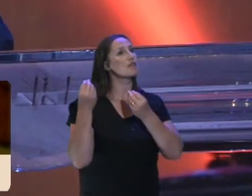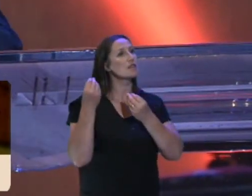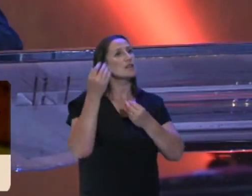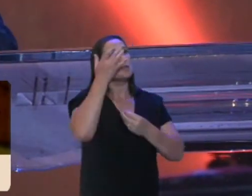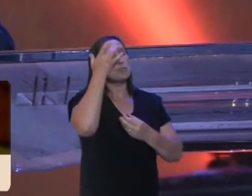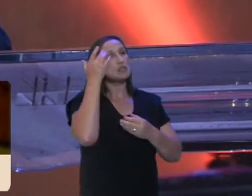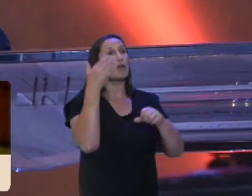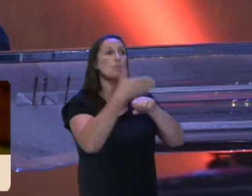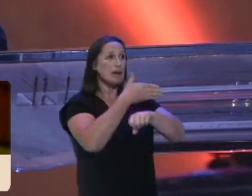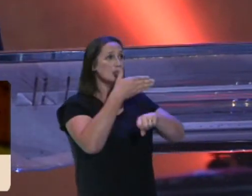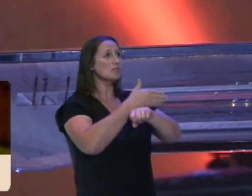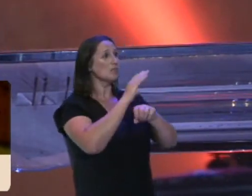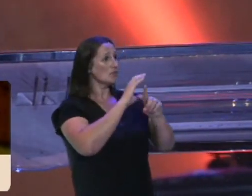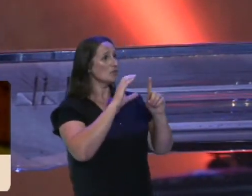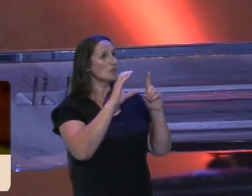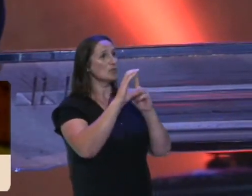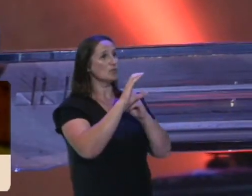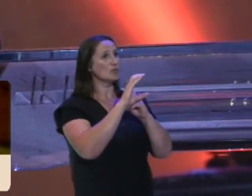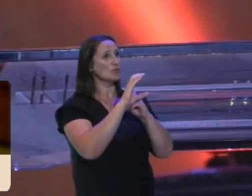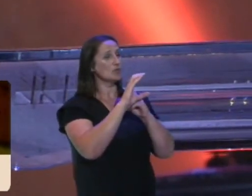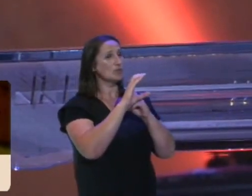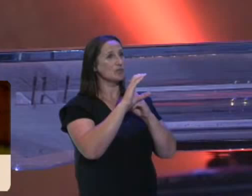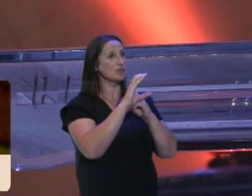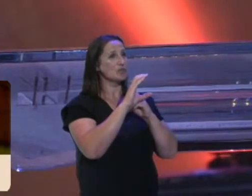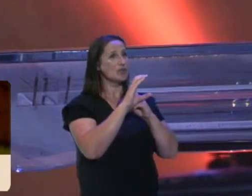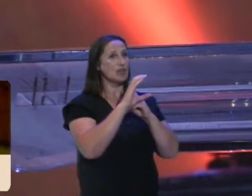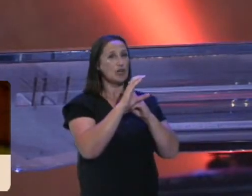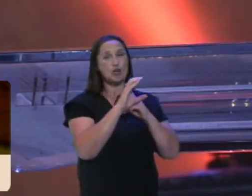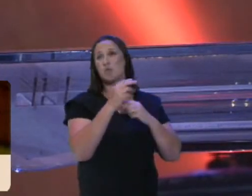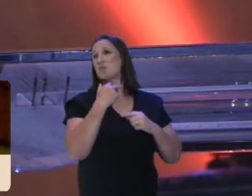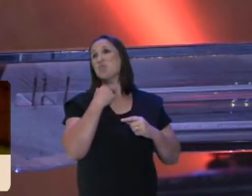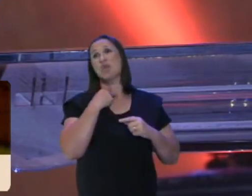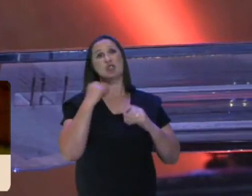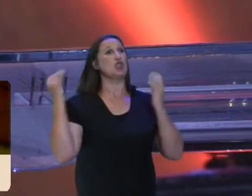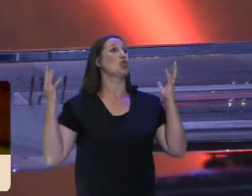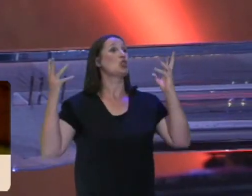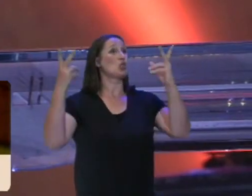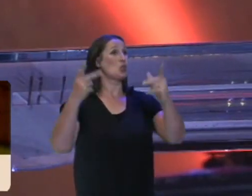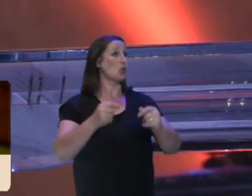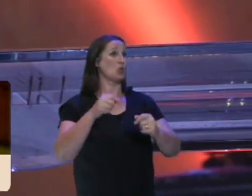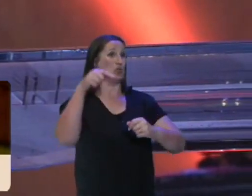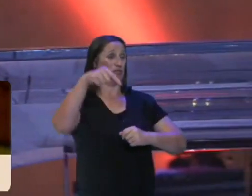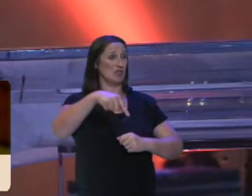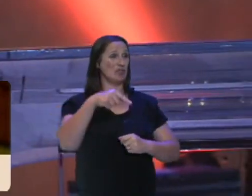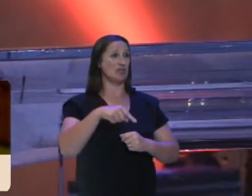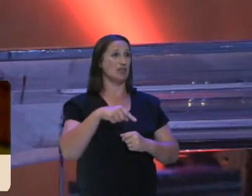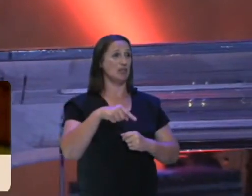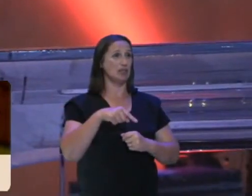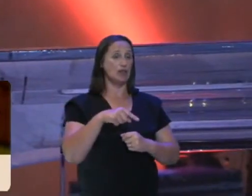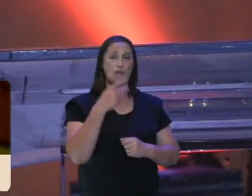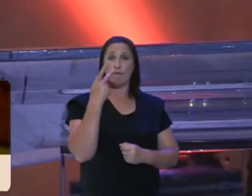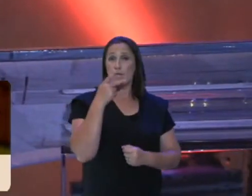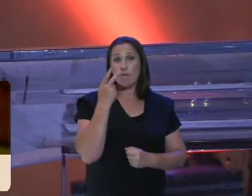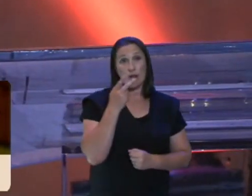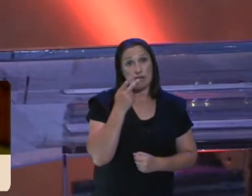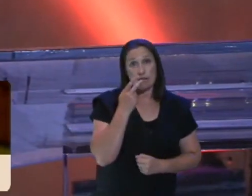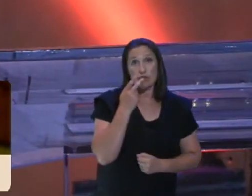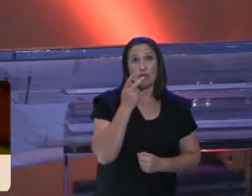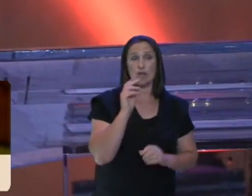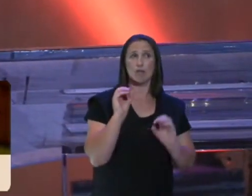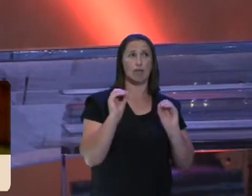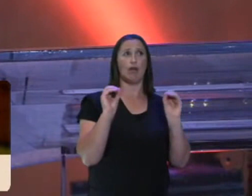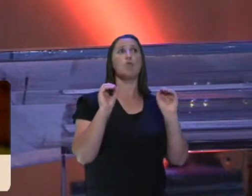Pelo menos a sensação é essa. Não dá, não cabe todo mundo aqui, a gente tem que ter distanciamento social. Não estou falando